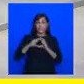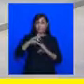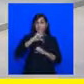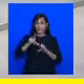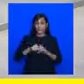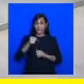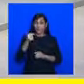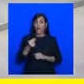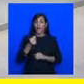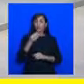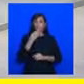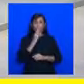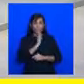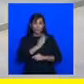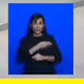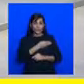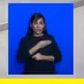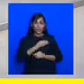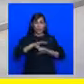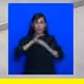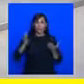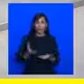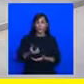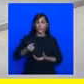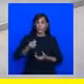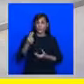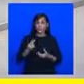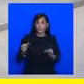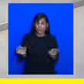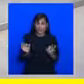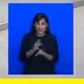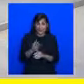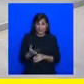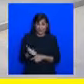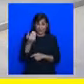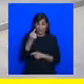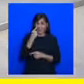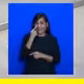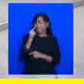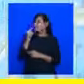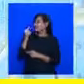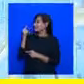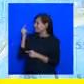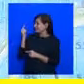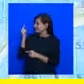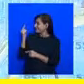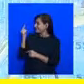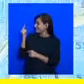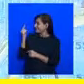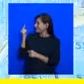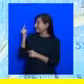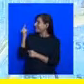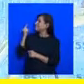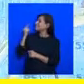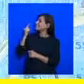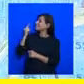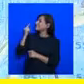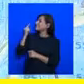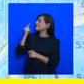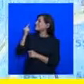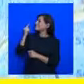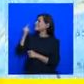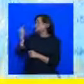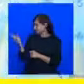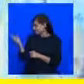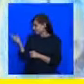vamos sortear o time do coração. O globo número 2 está preparado, bolas posicionadas. Valendo!